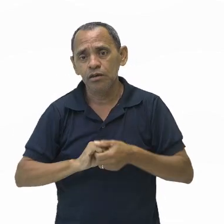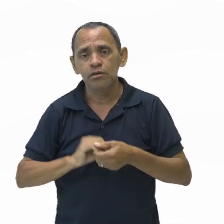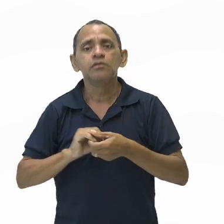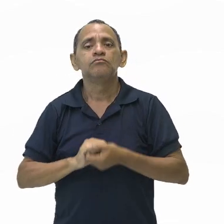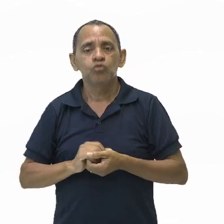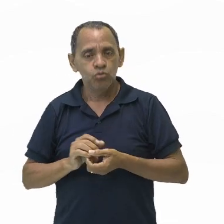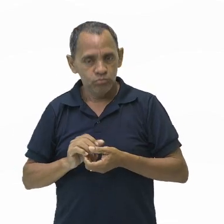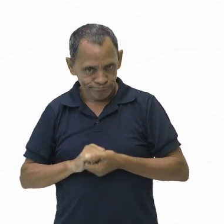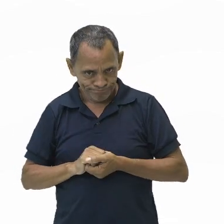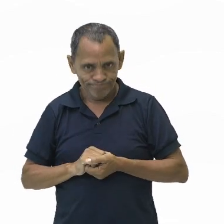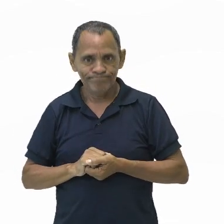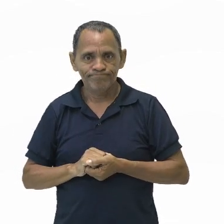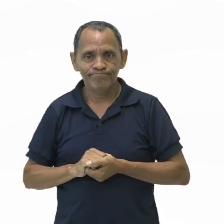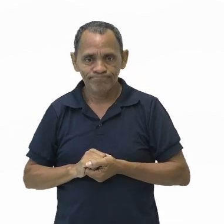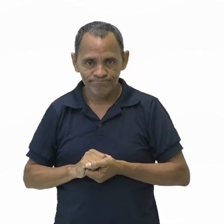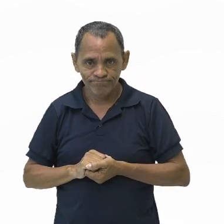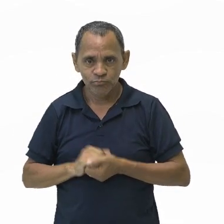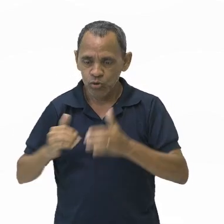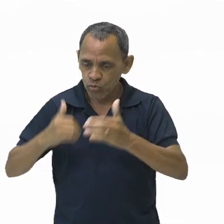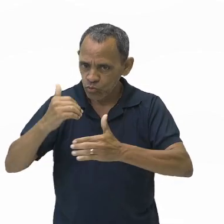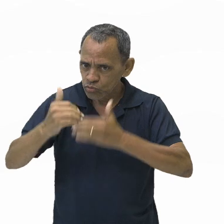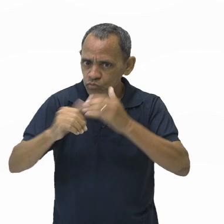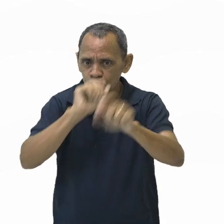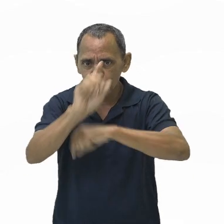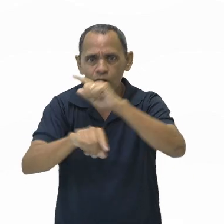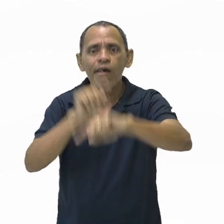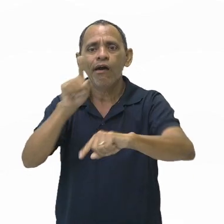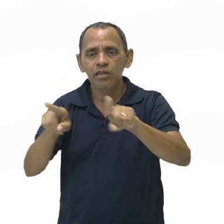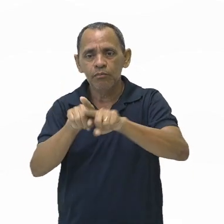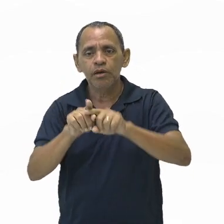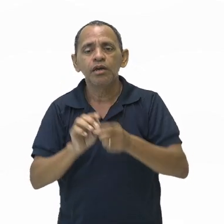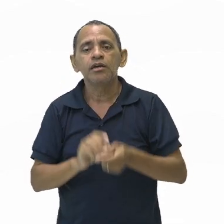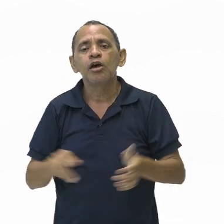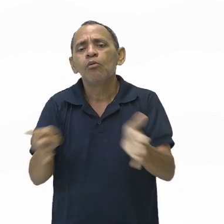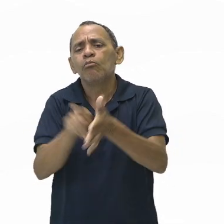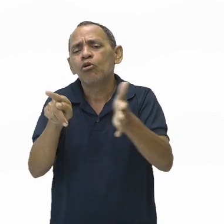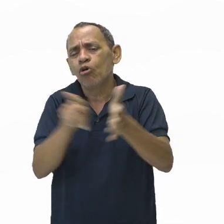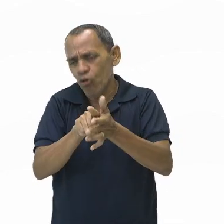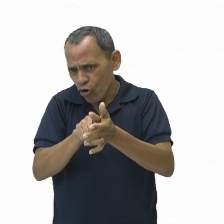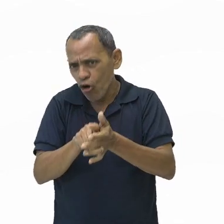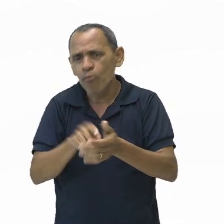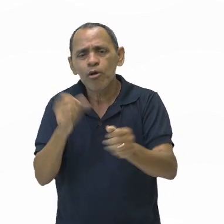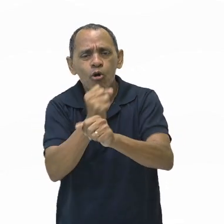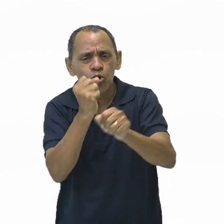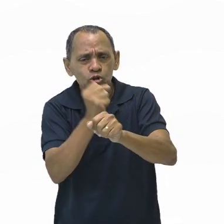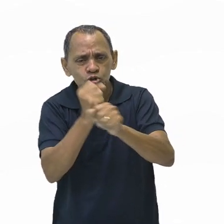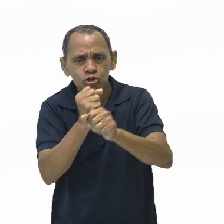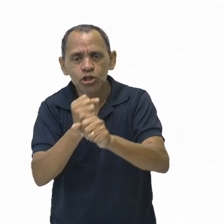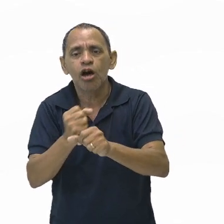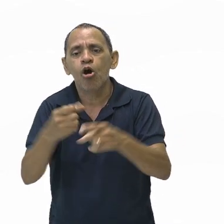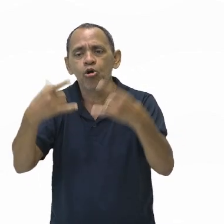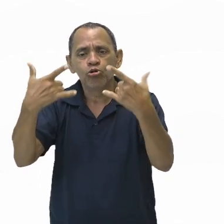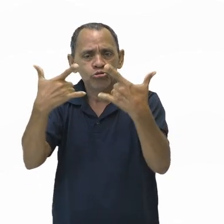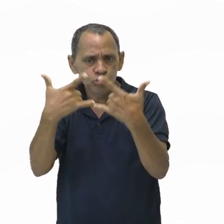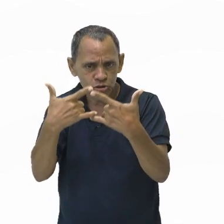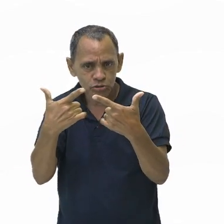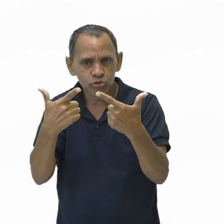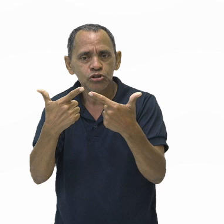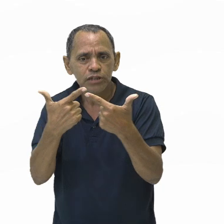ali artístico, cultural, né? A própria construção do Teatro Amazonas, que é um dos símbolos até hoje, né, do